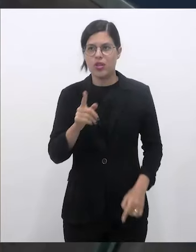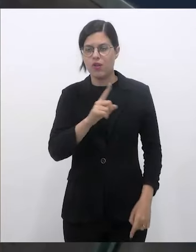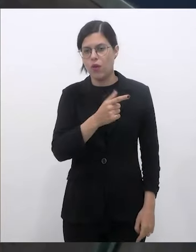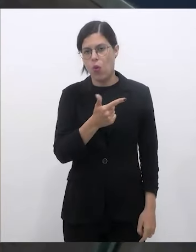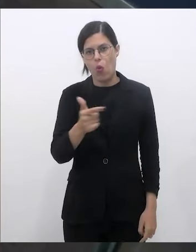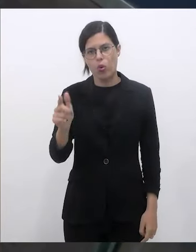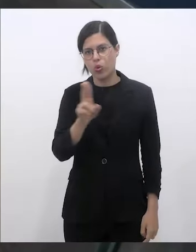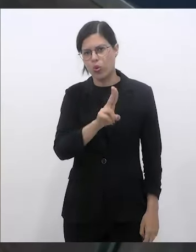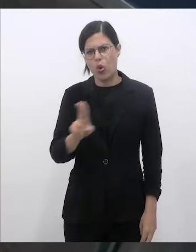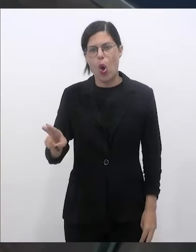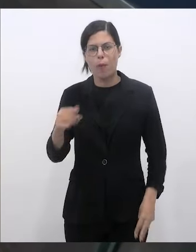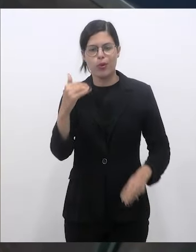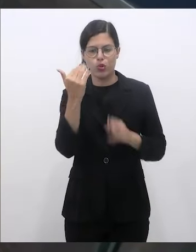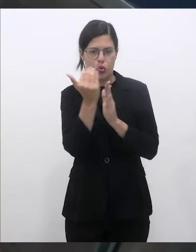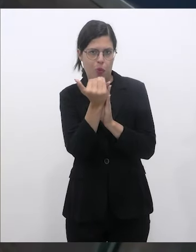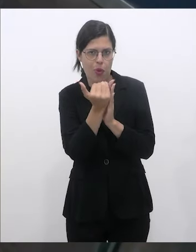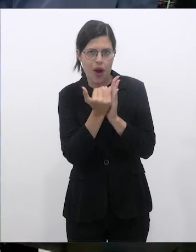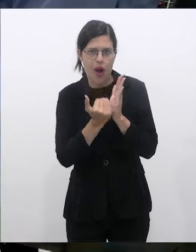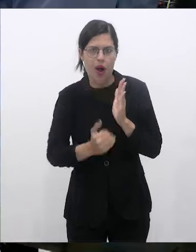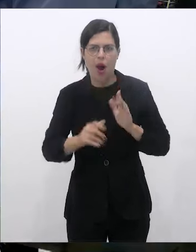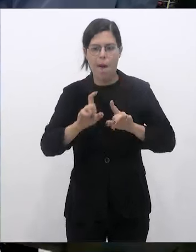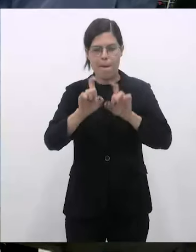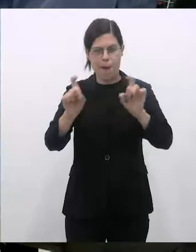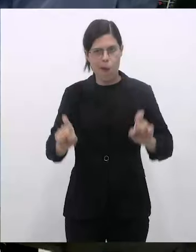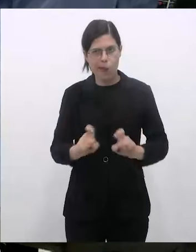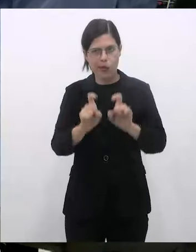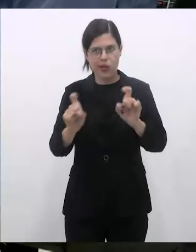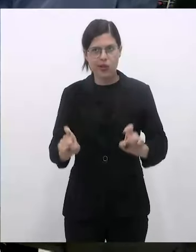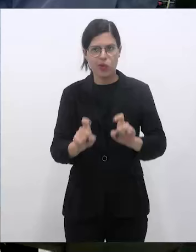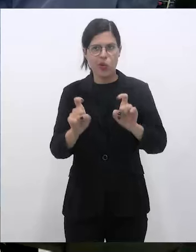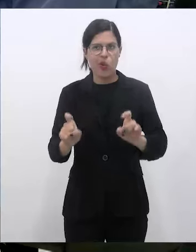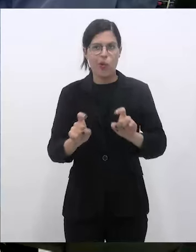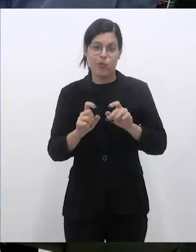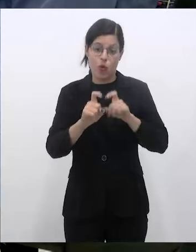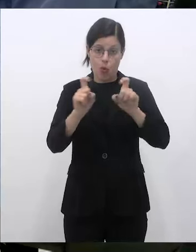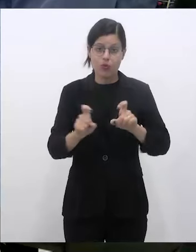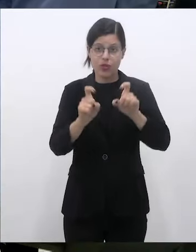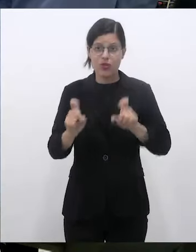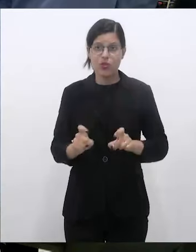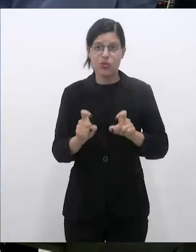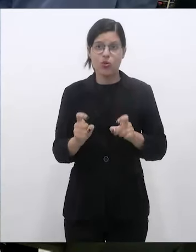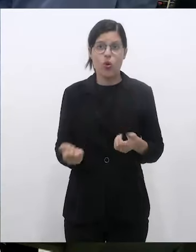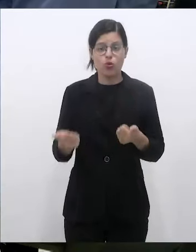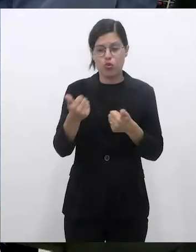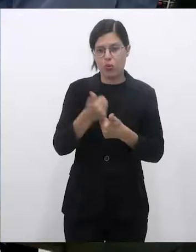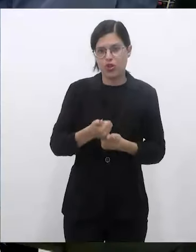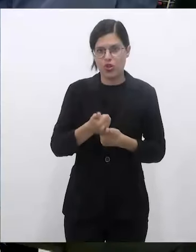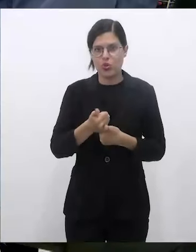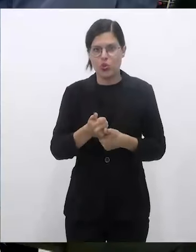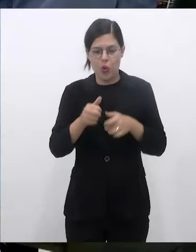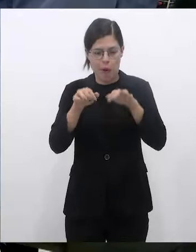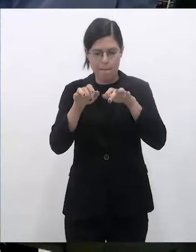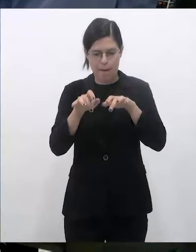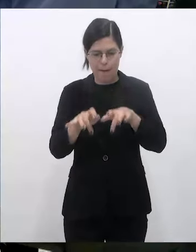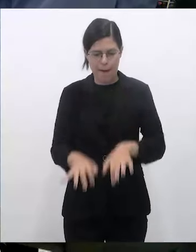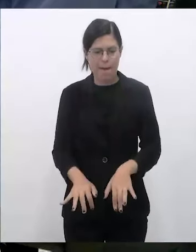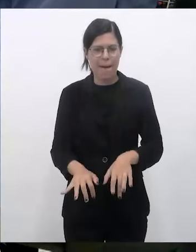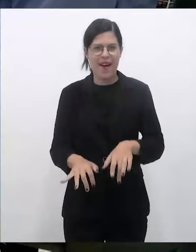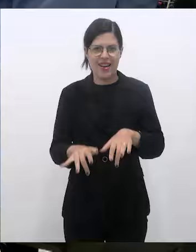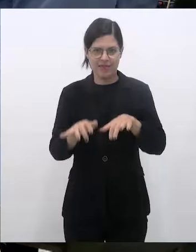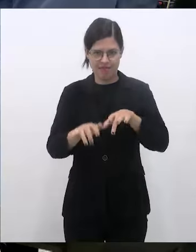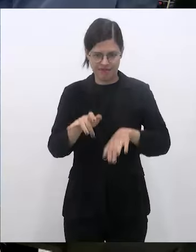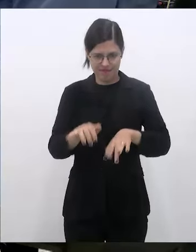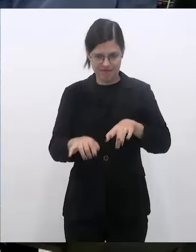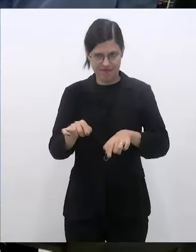outra forma. Né? Os programas, o computador, né? O computador substituiu a máquina de escrever. Da tipografia.